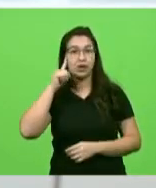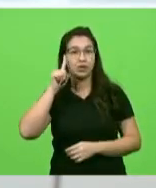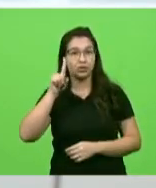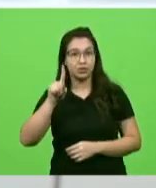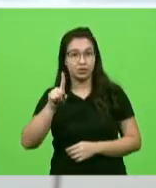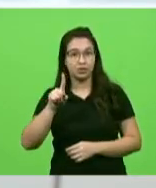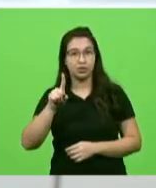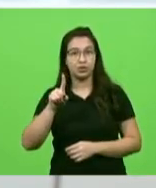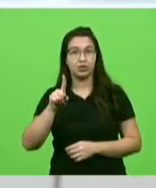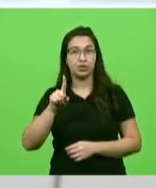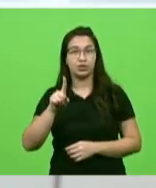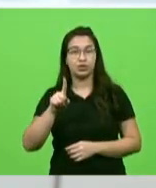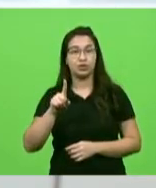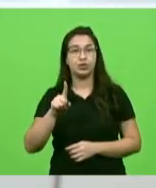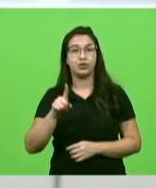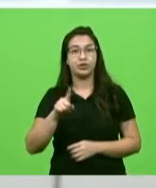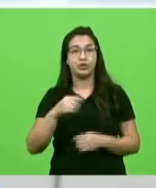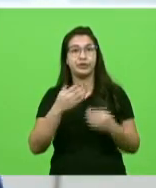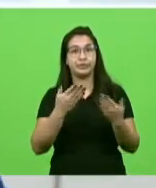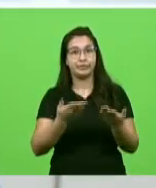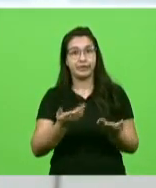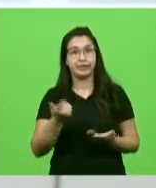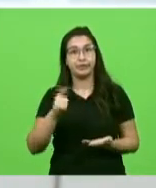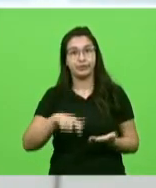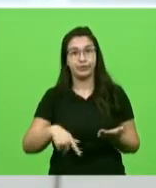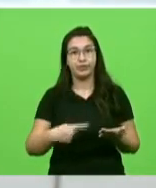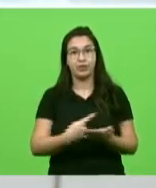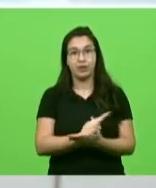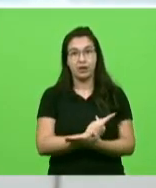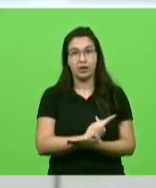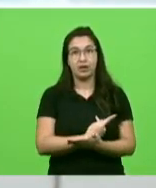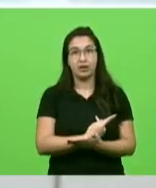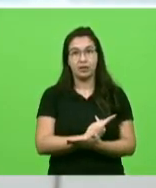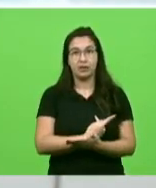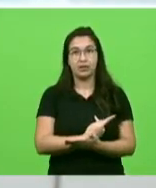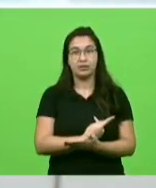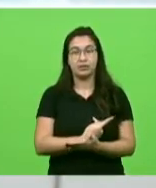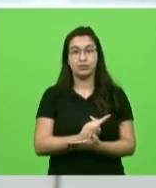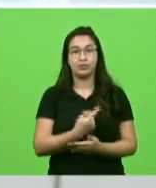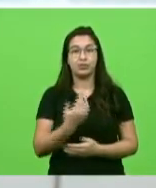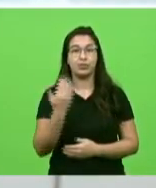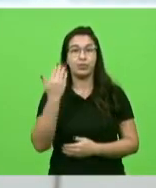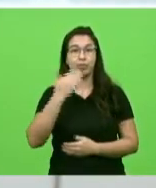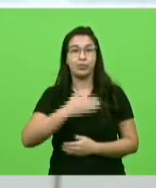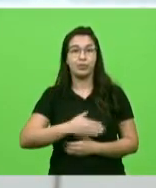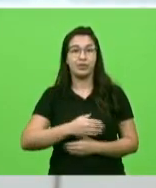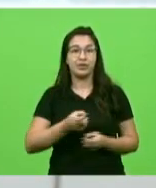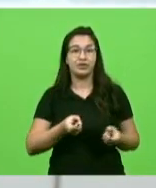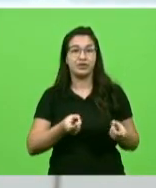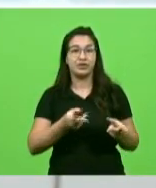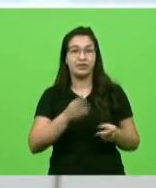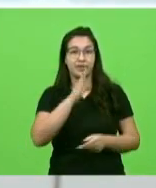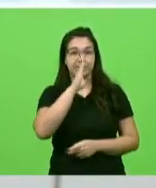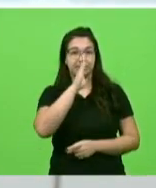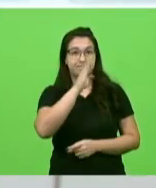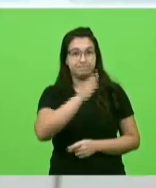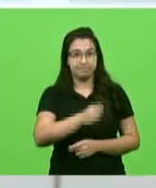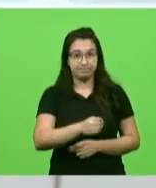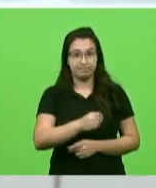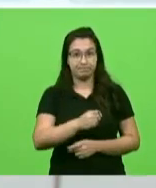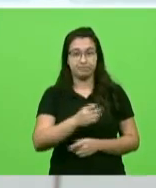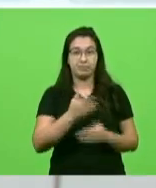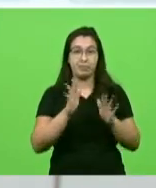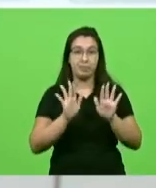esboçando outra irregularidade infere-se prometeu Promessa de venda direta todavia nos